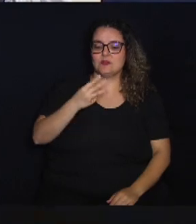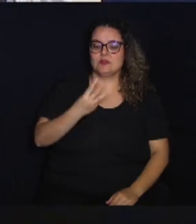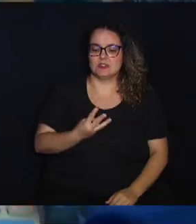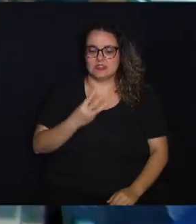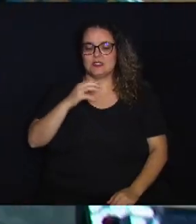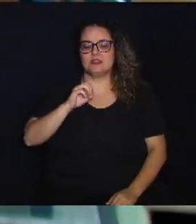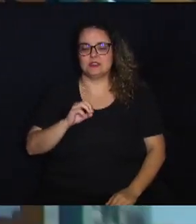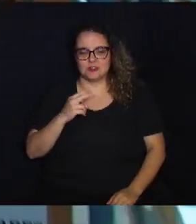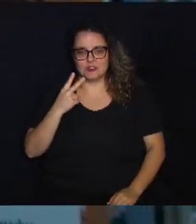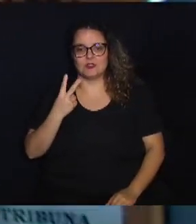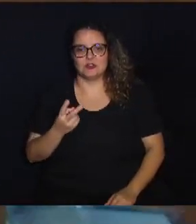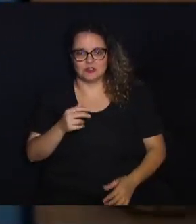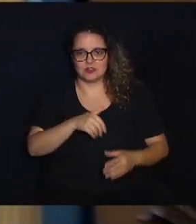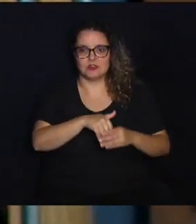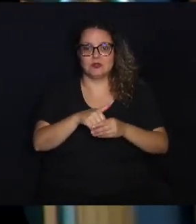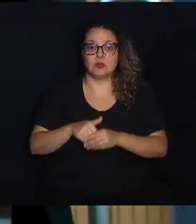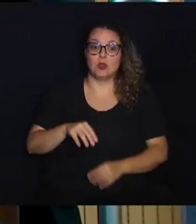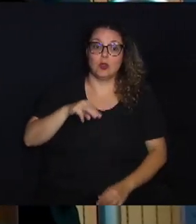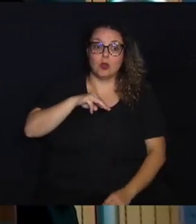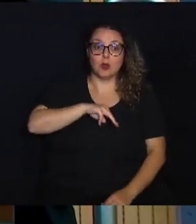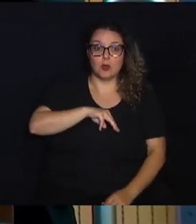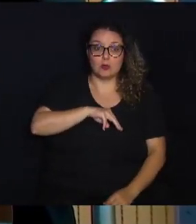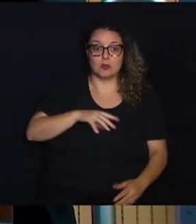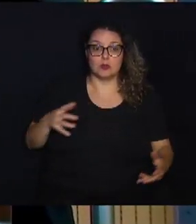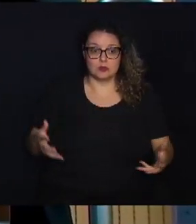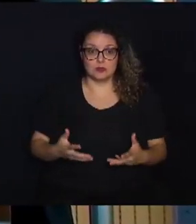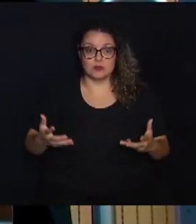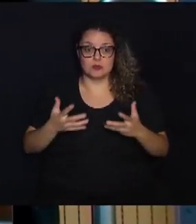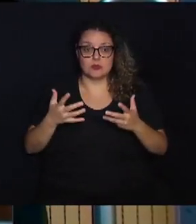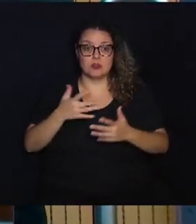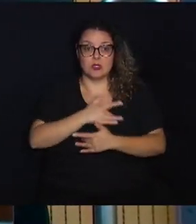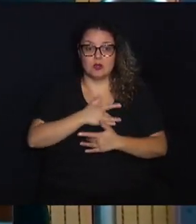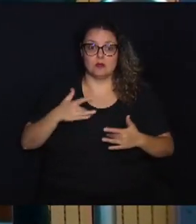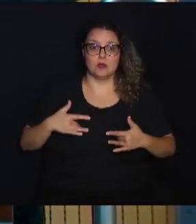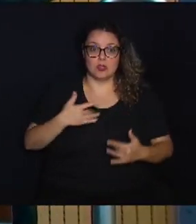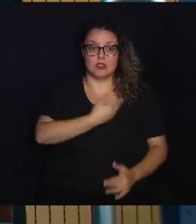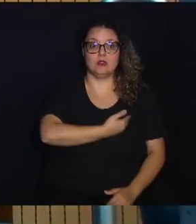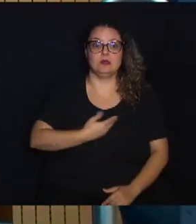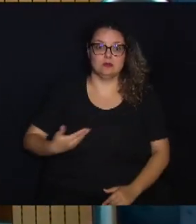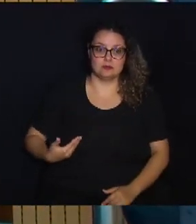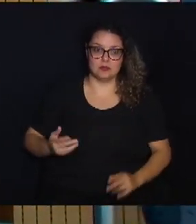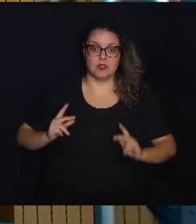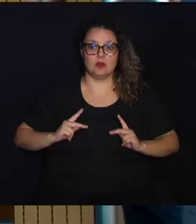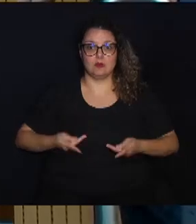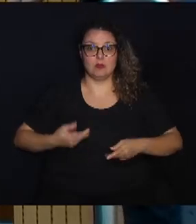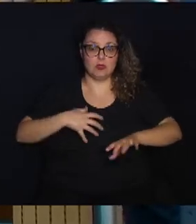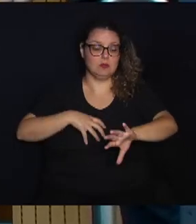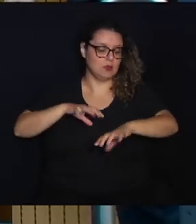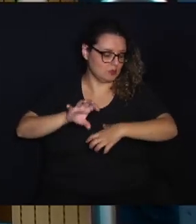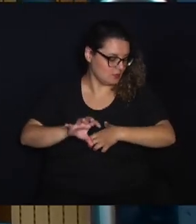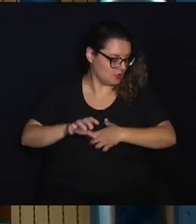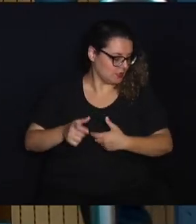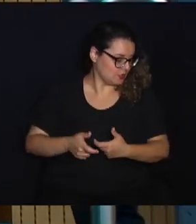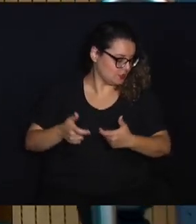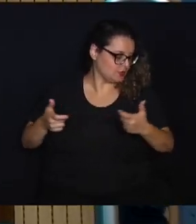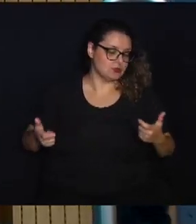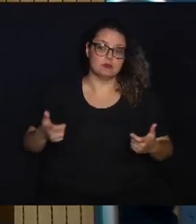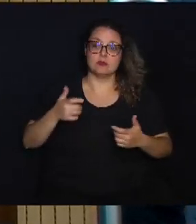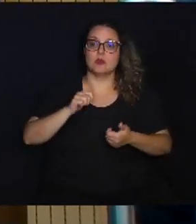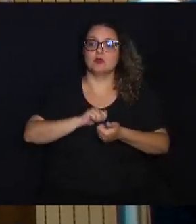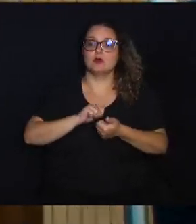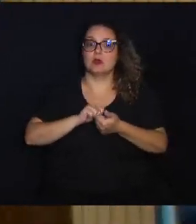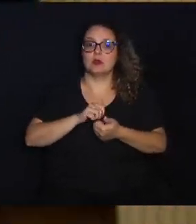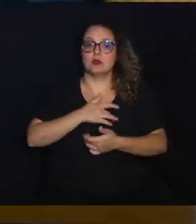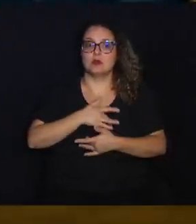3.302 votos, com a missão de promover uma saúde pública humanizada e de maior qualidade e bem-estar social